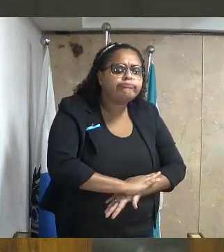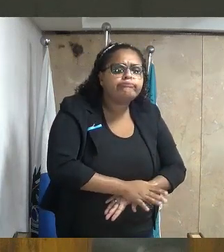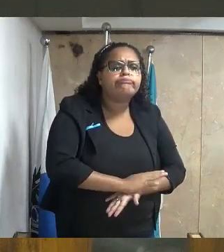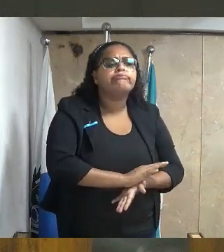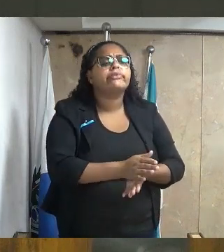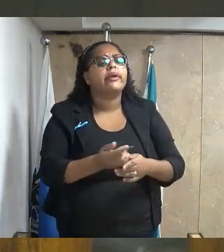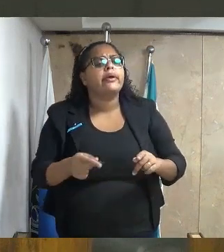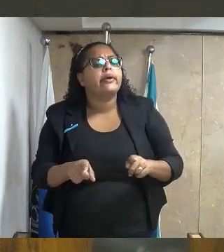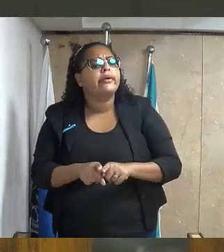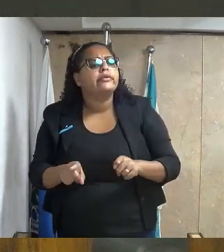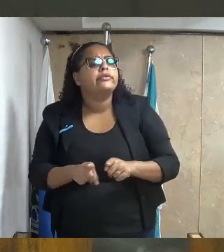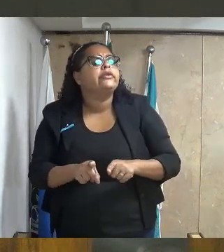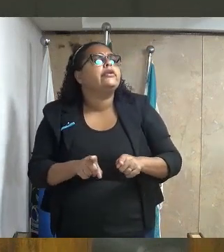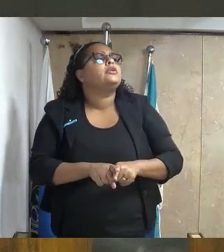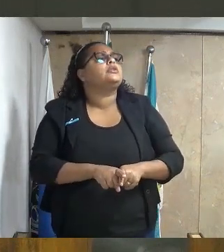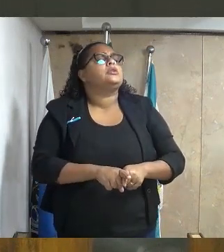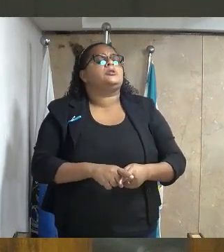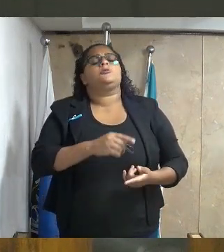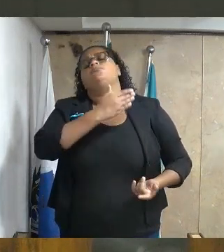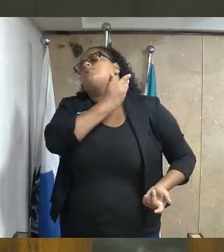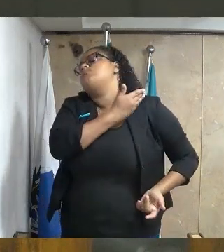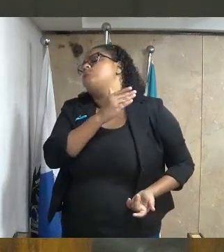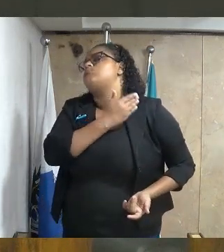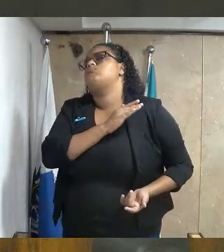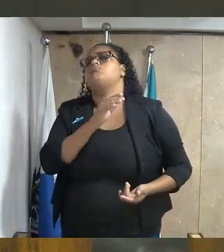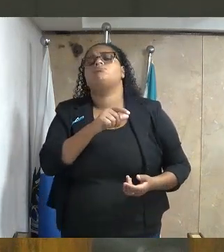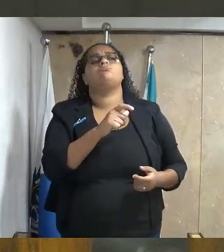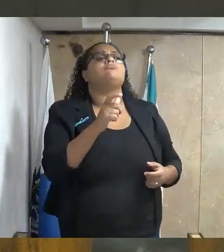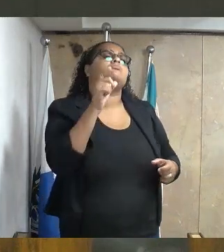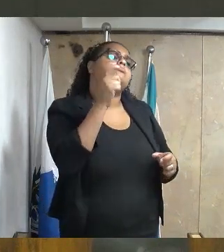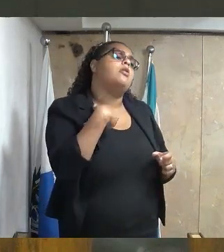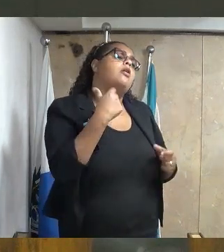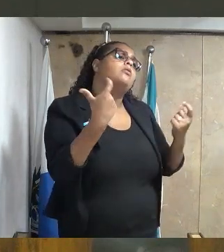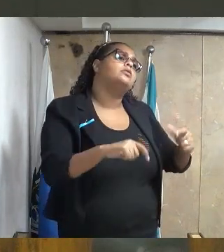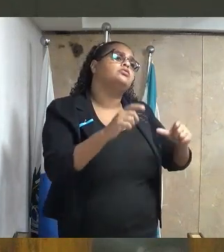desse racismo velado, aonde as pessoas,